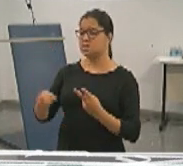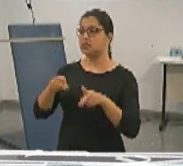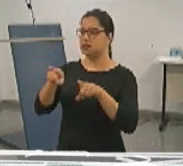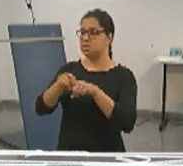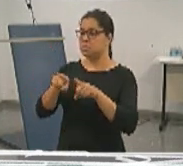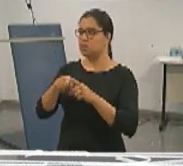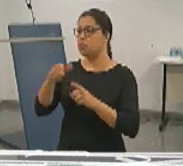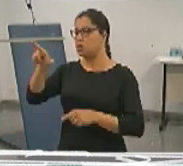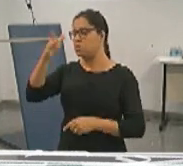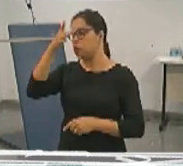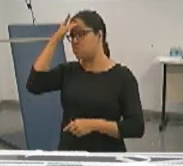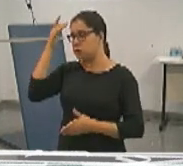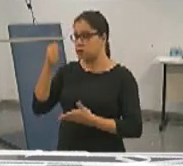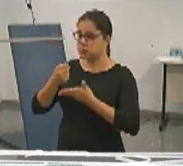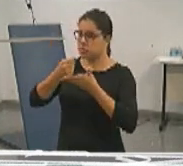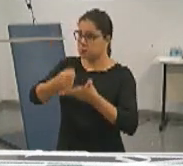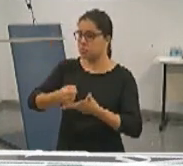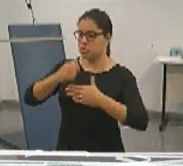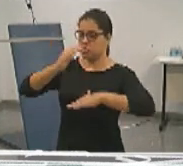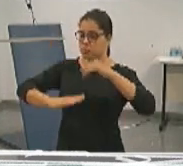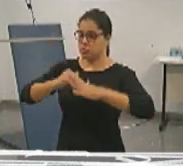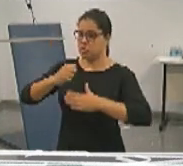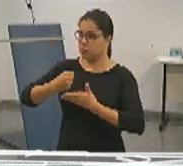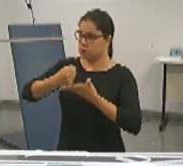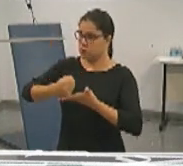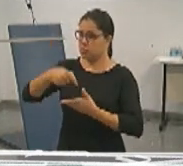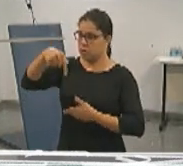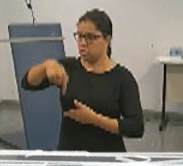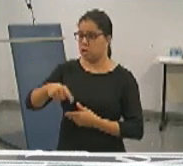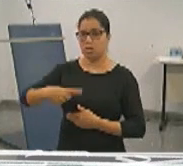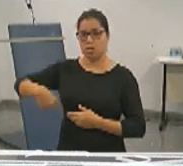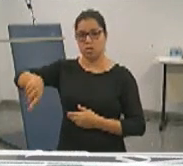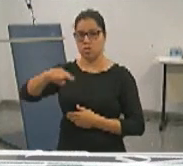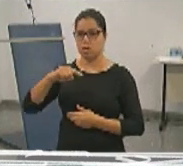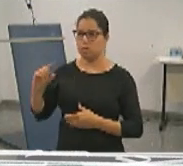também estão aqui dentro. Eles estão aqui dentro, eles têm que ser acolhidos por essa instituição.